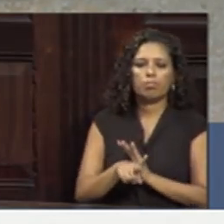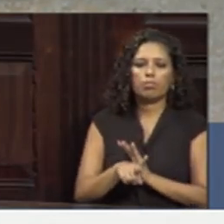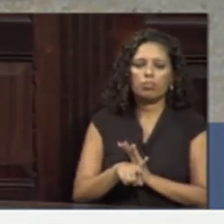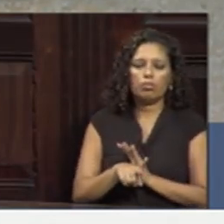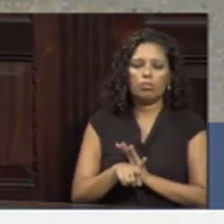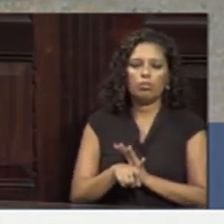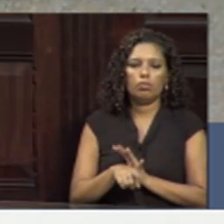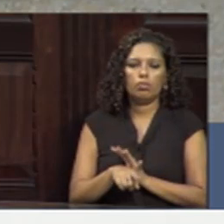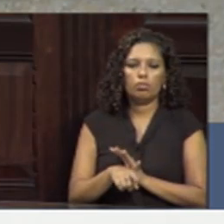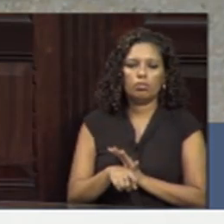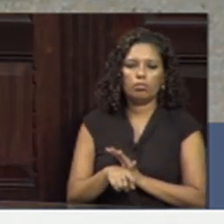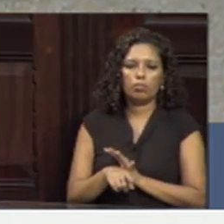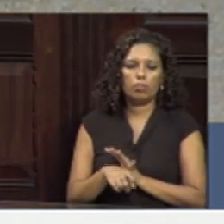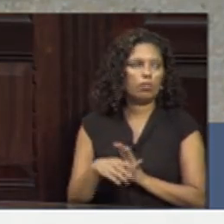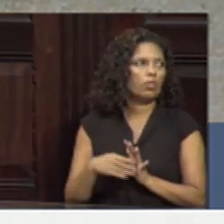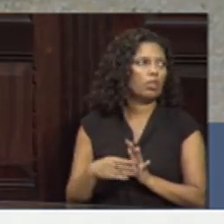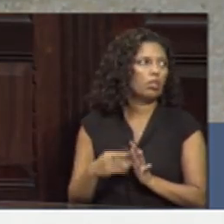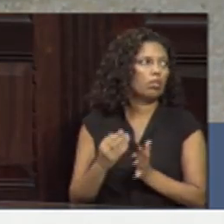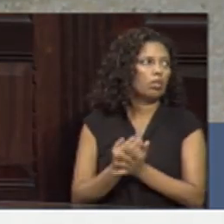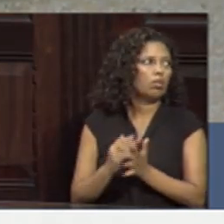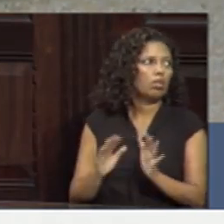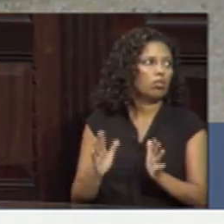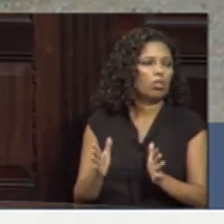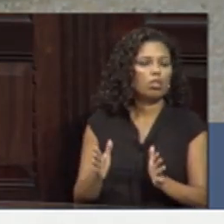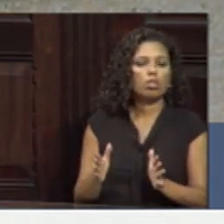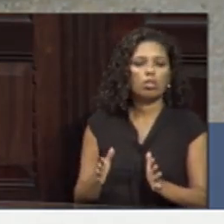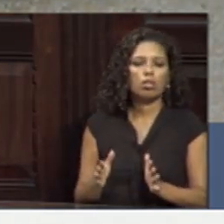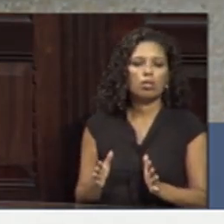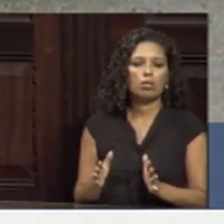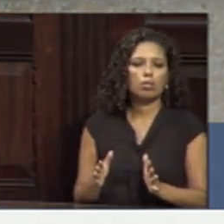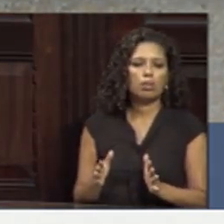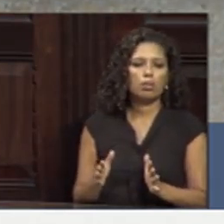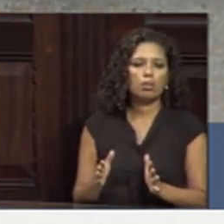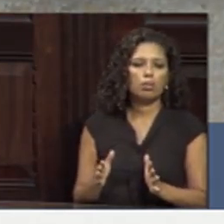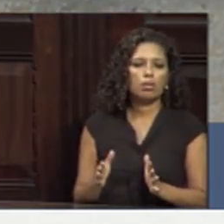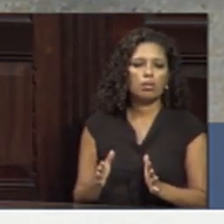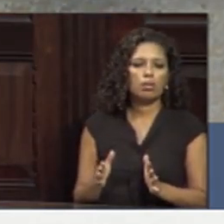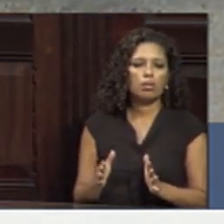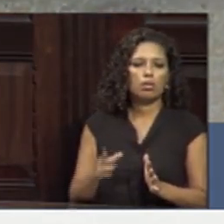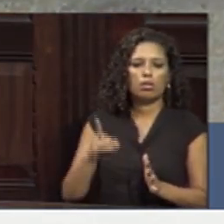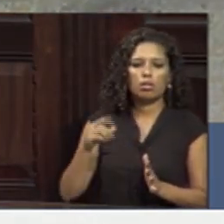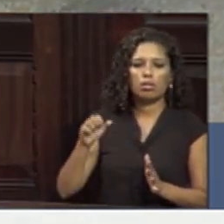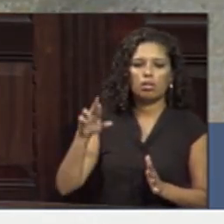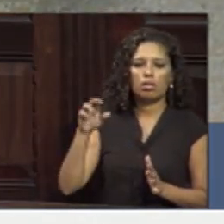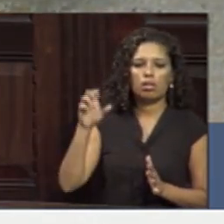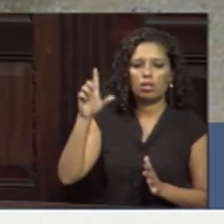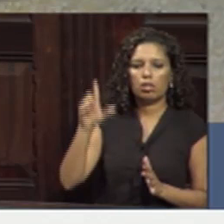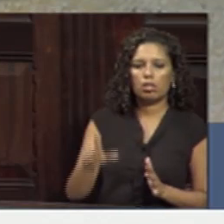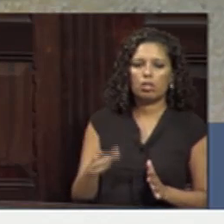ser investigado. Eu concluo, presidente, André Siciliano, meu companheiro,